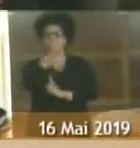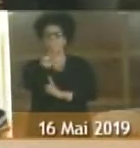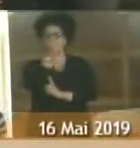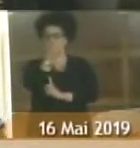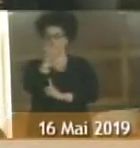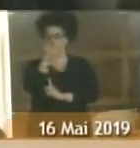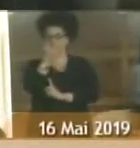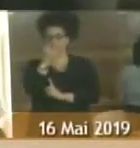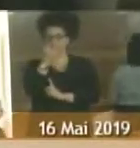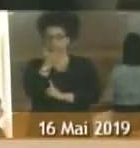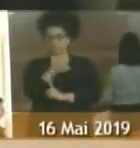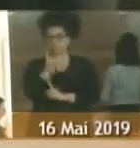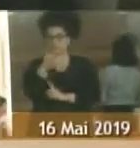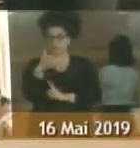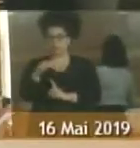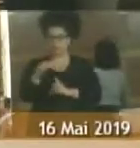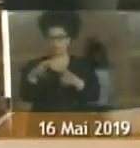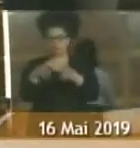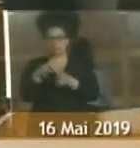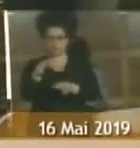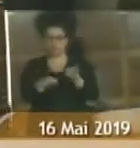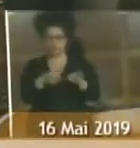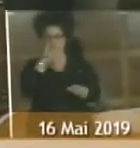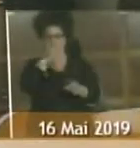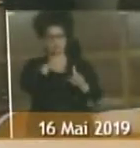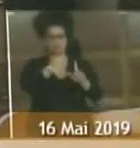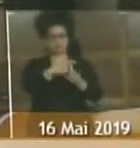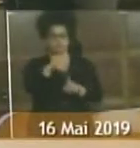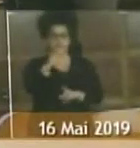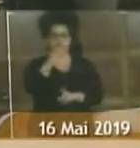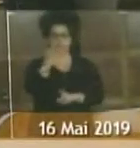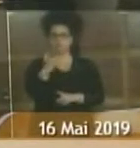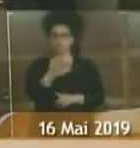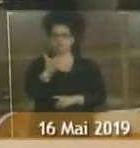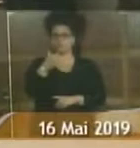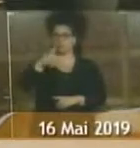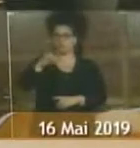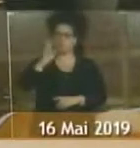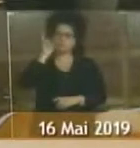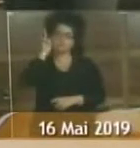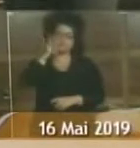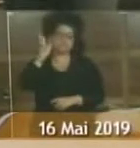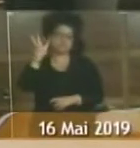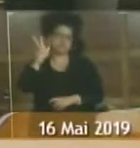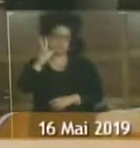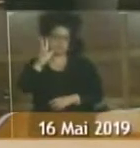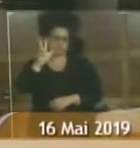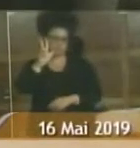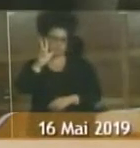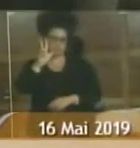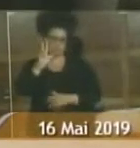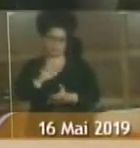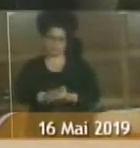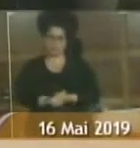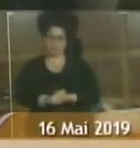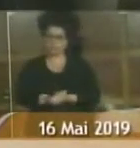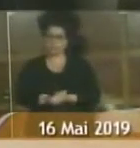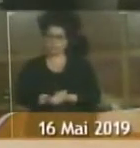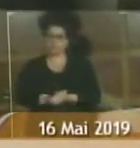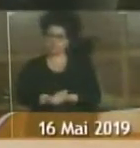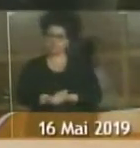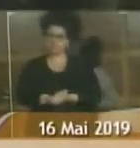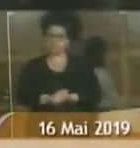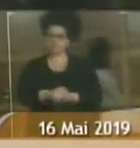opinando favoravelmente a aprovação do projeto de lei número 03/2019, de autoria da vereadora Luciana Ferreira de Oliveira Valverde,